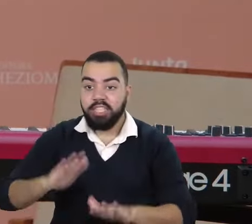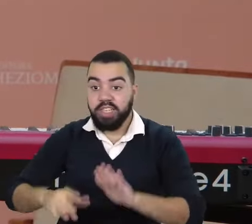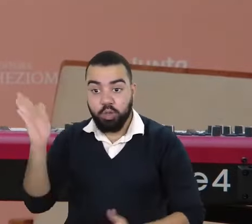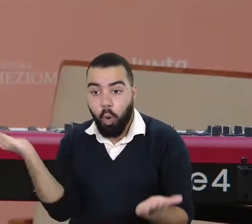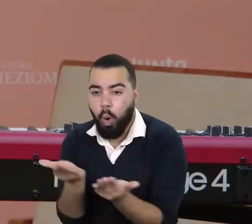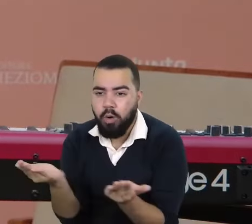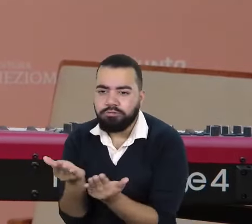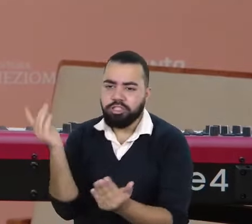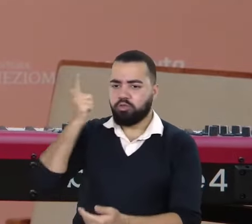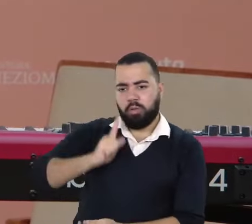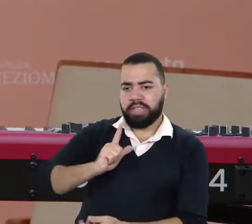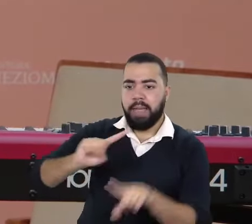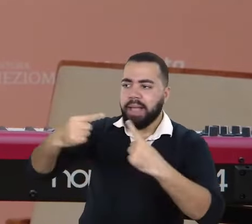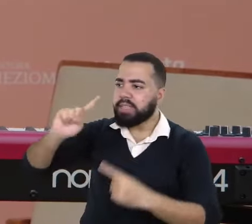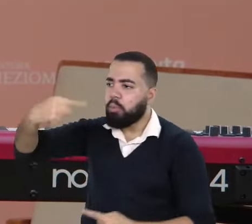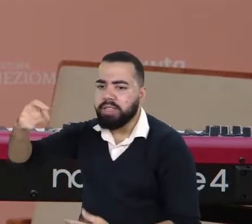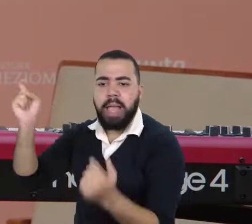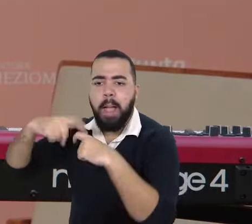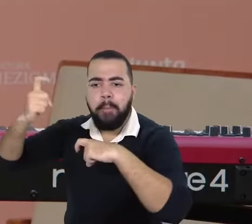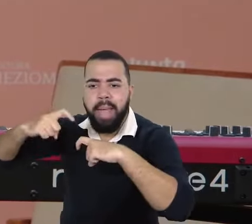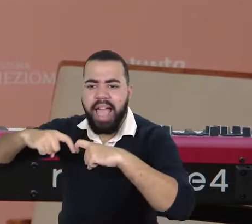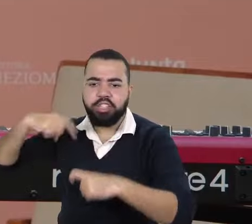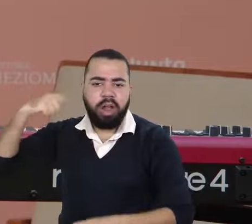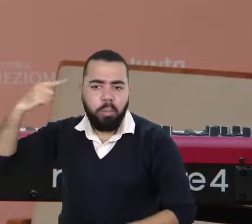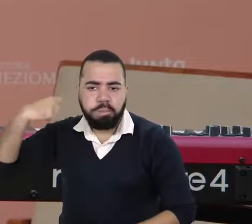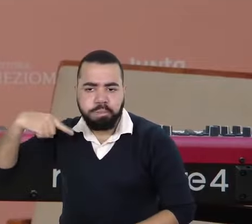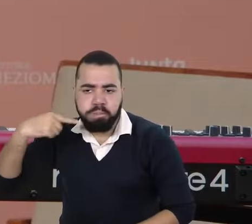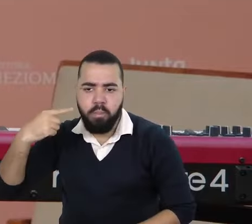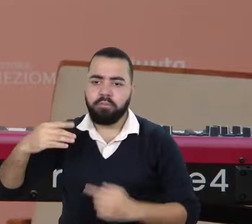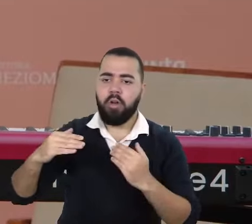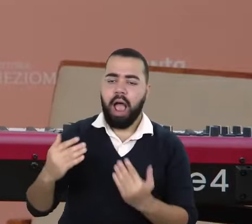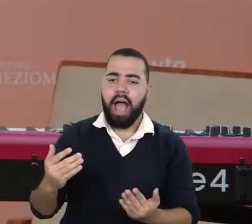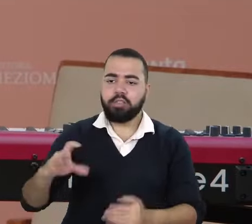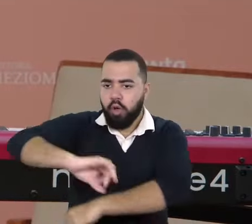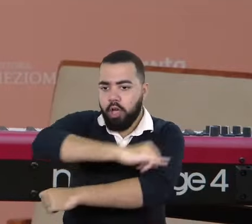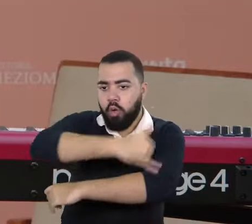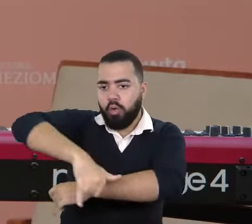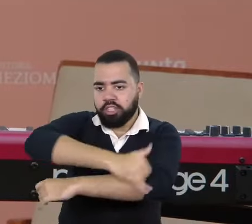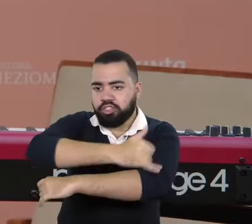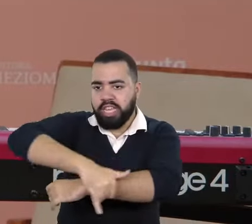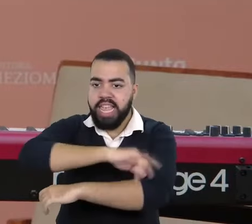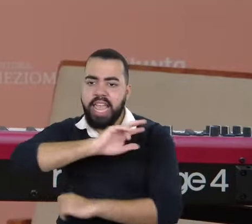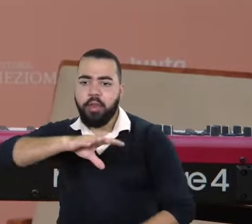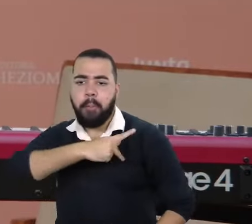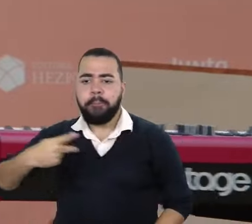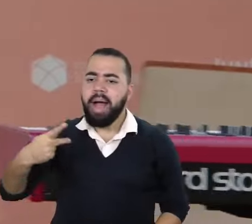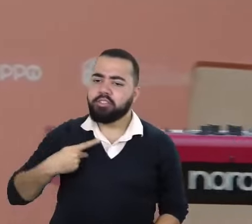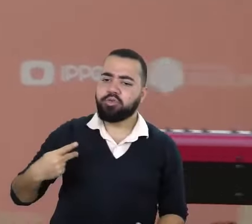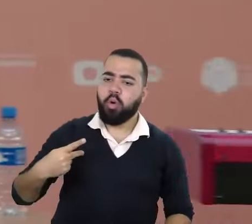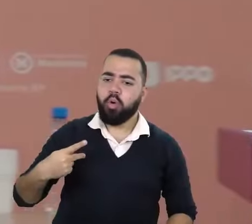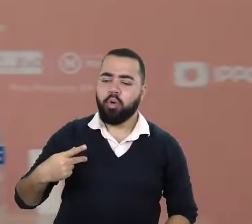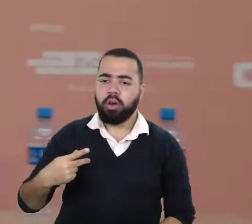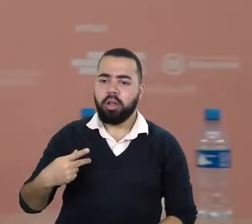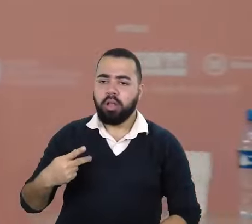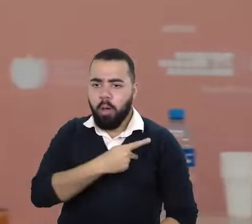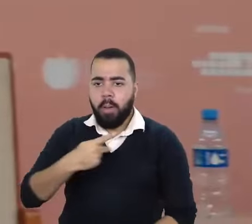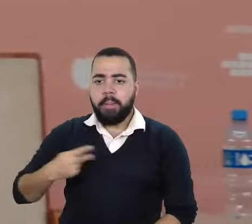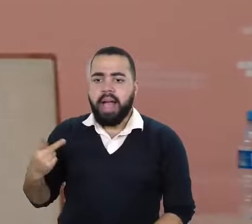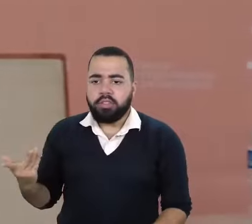médico, uma grande médica, um grande doutor, um grande advogado, um grande engenheiro. Um grande pastor, um grande